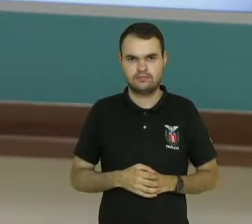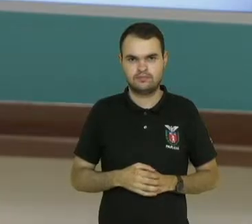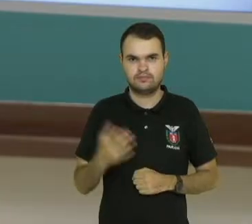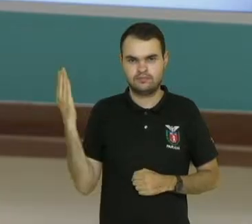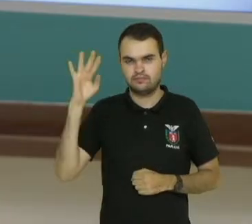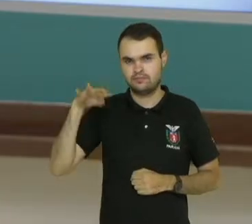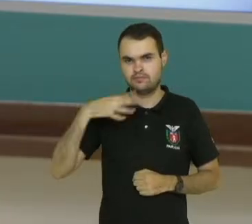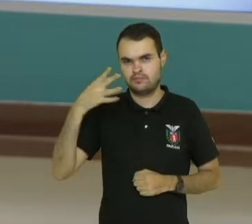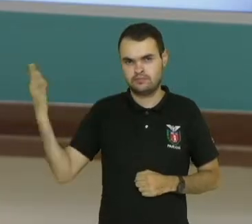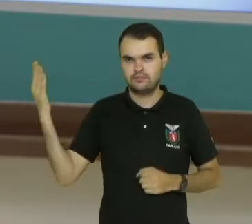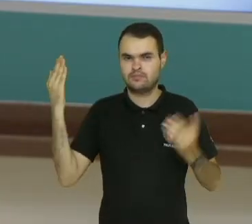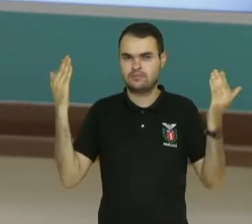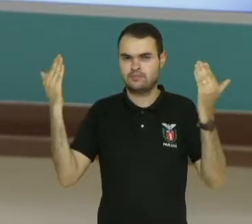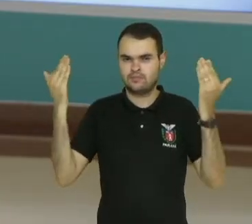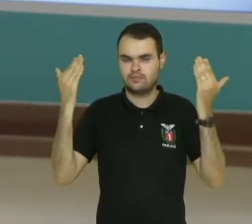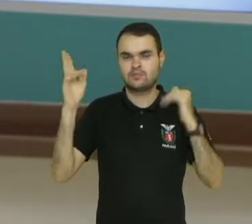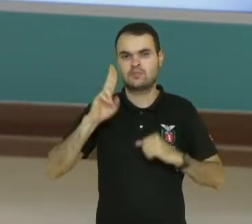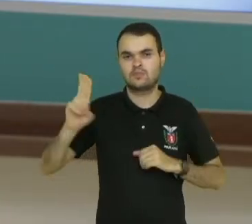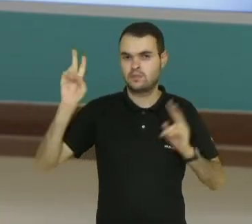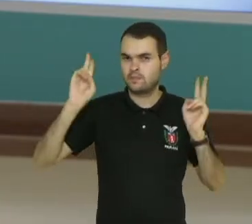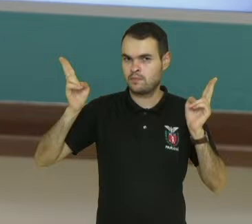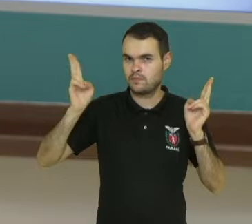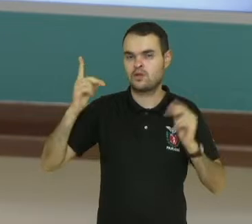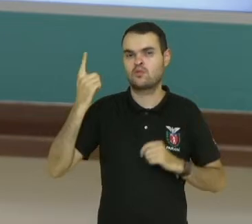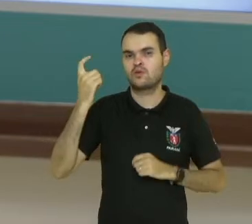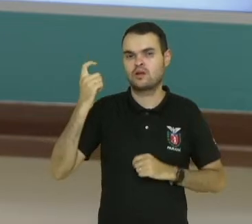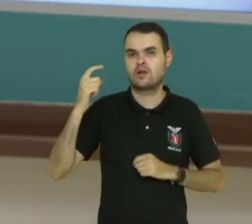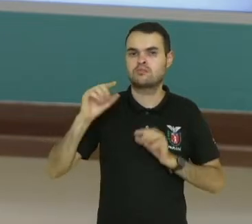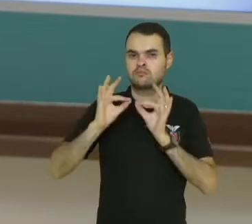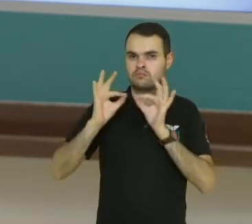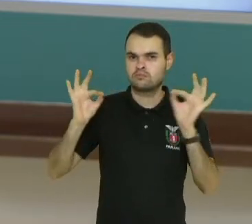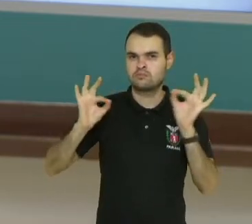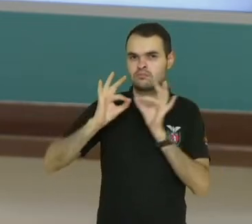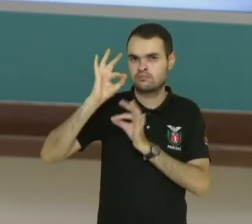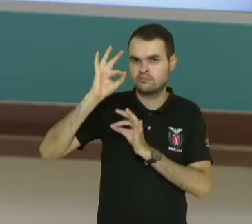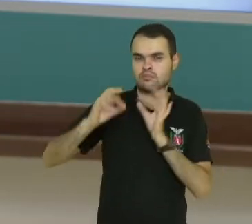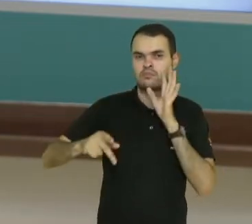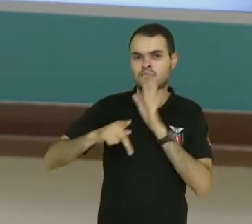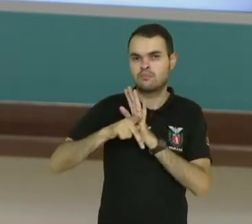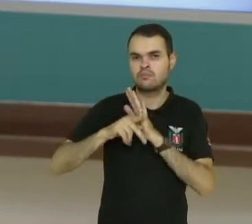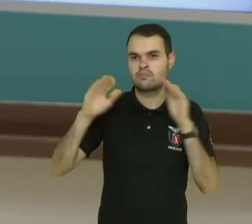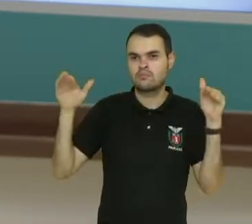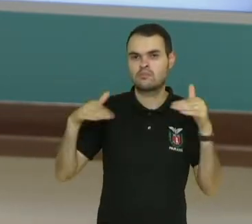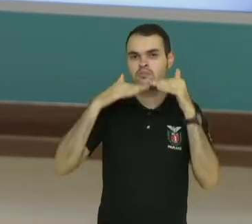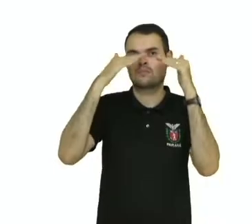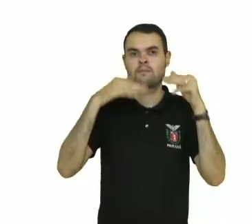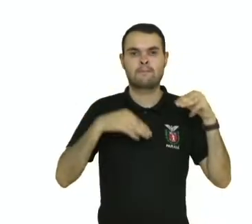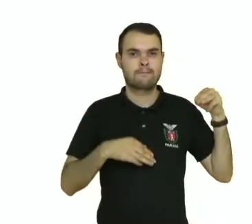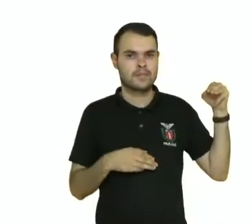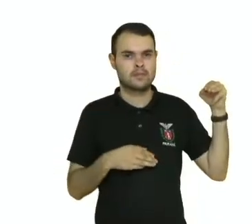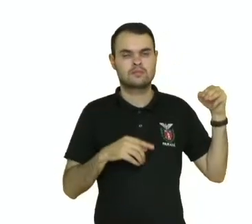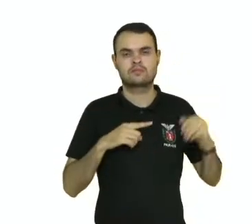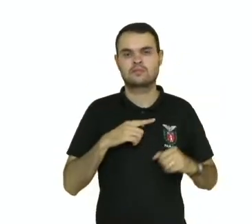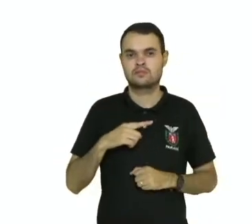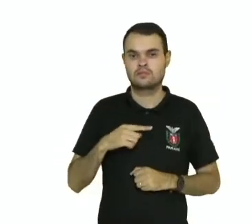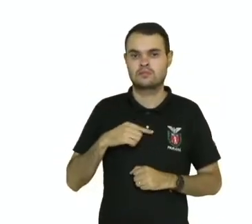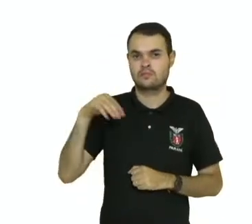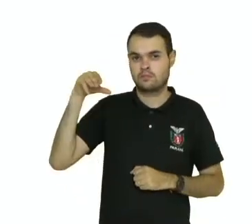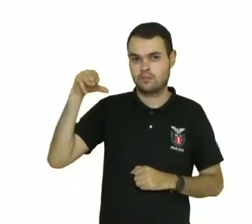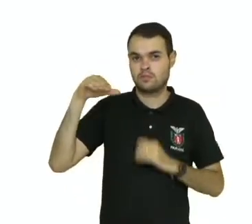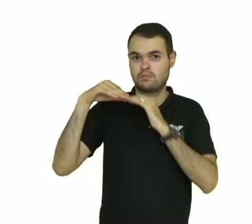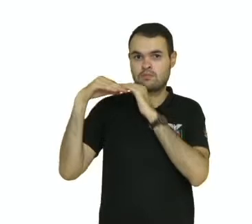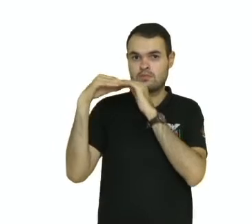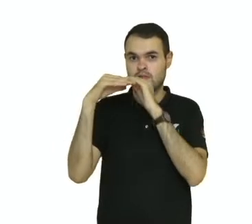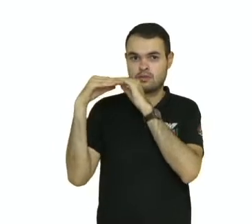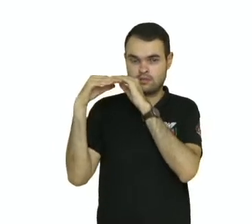escala macroscópica, utilizando as unidades de medida e a equivalência em metros. Então a gente tem o nosso metro, que é a unidade